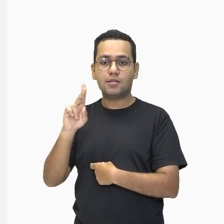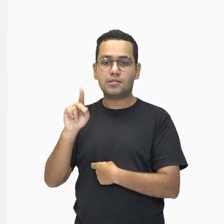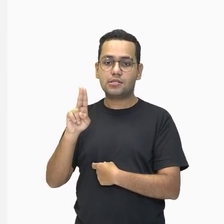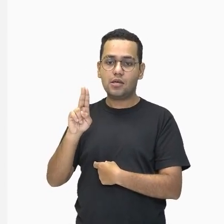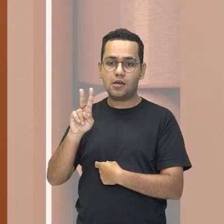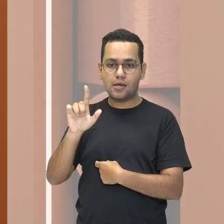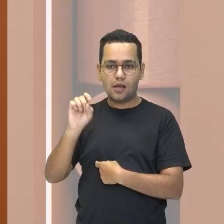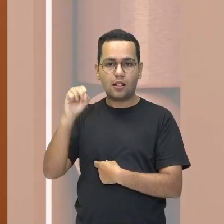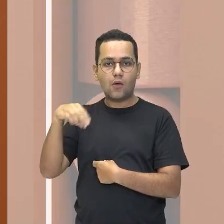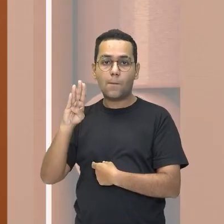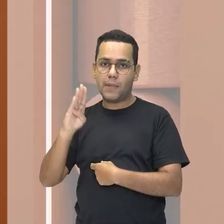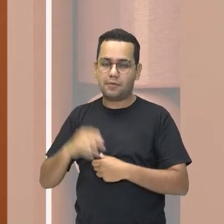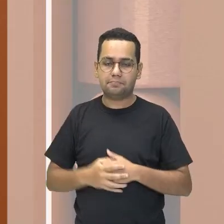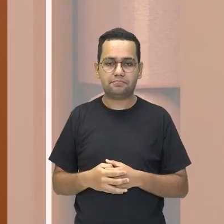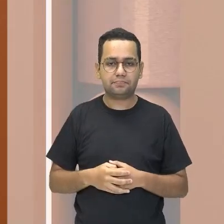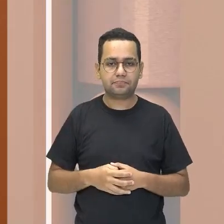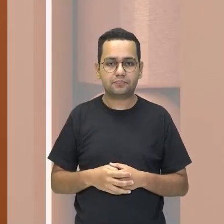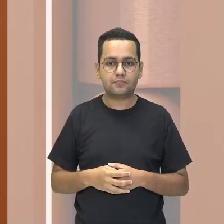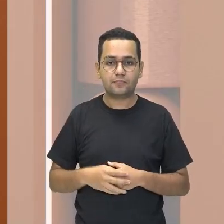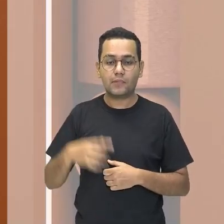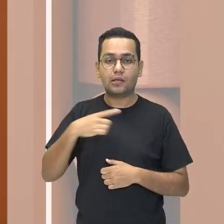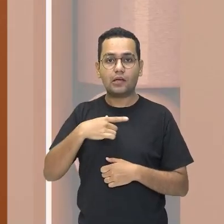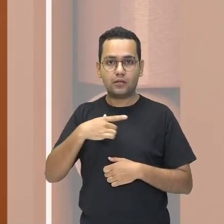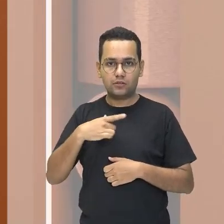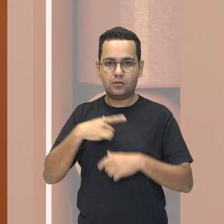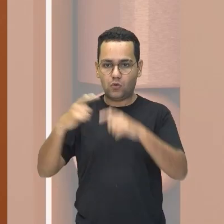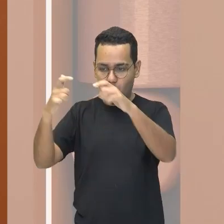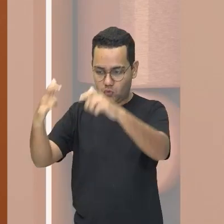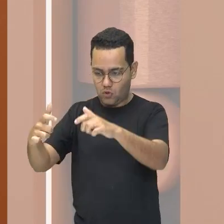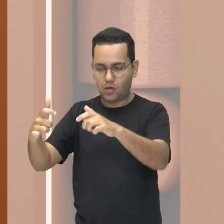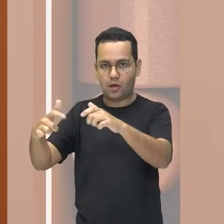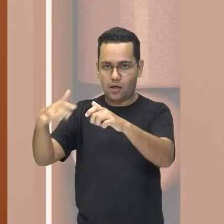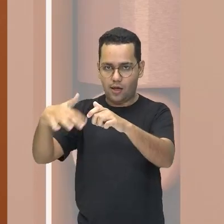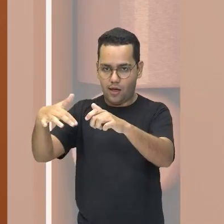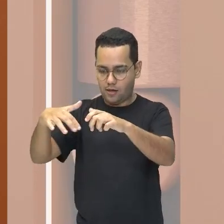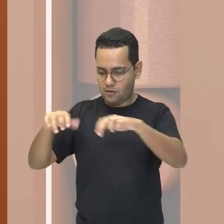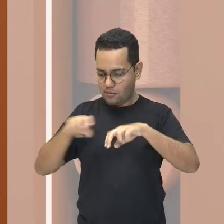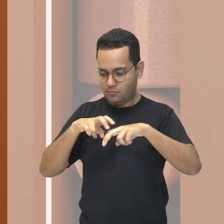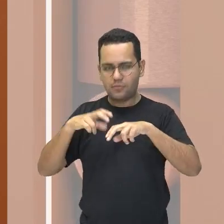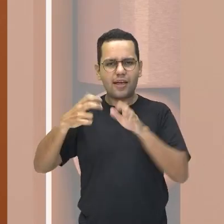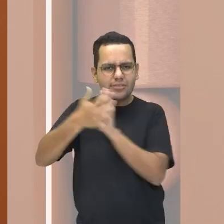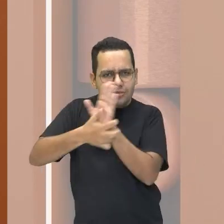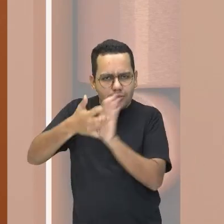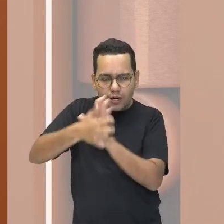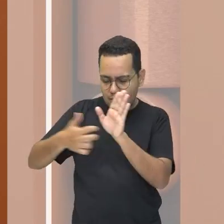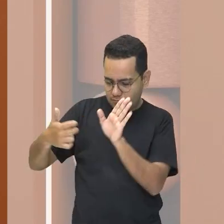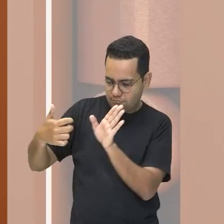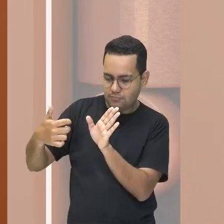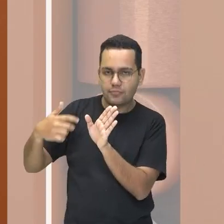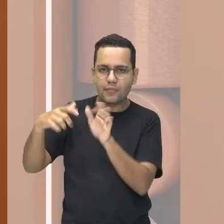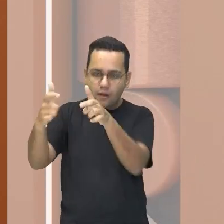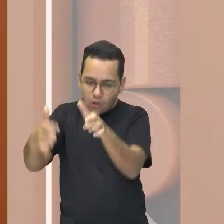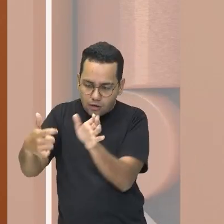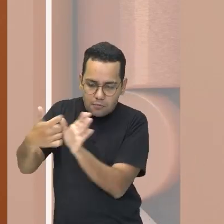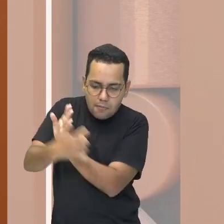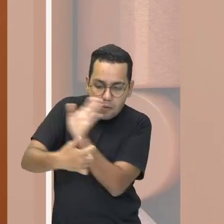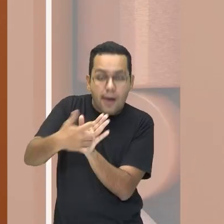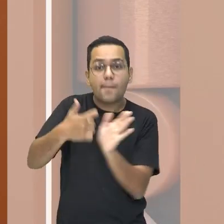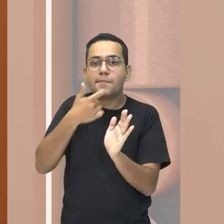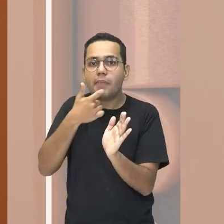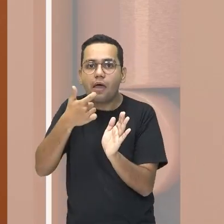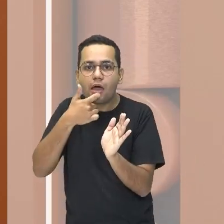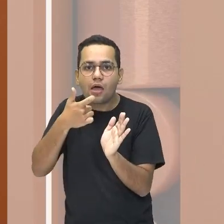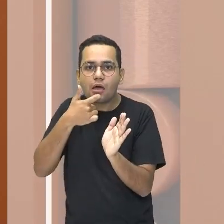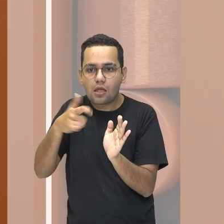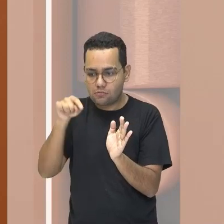fim de uma estação de trem próximo à câmara de gás em Auschwitz. Por quê,